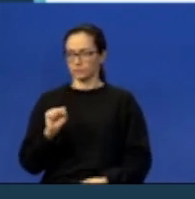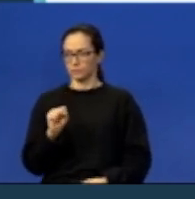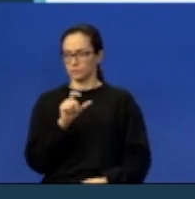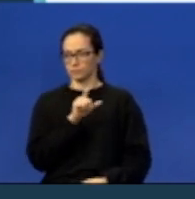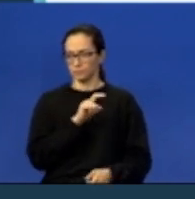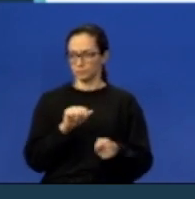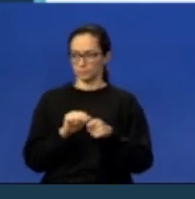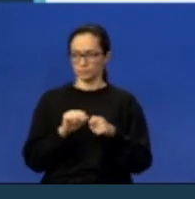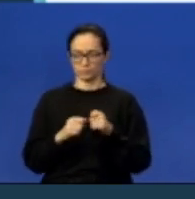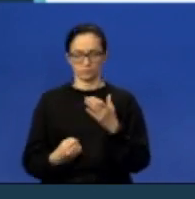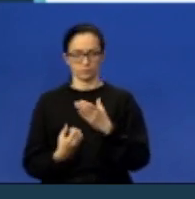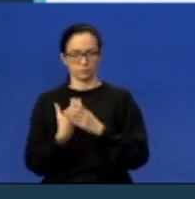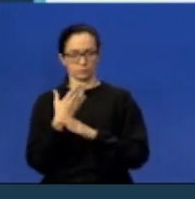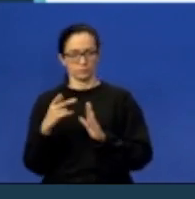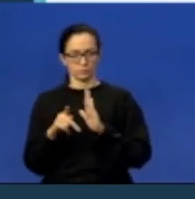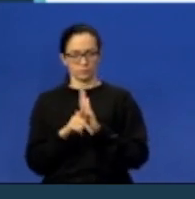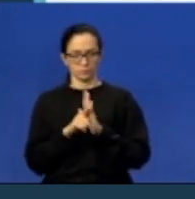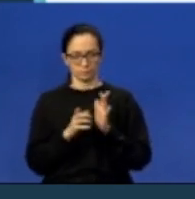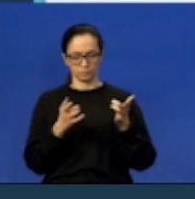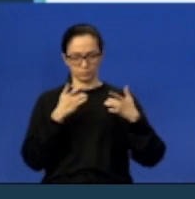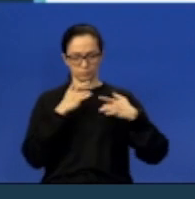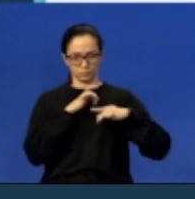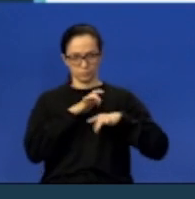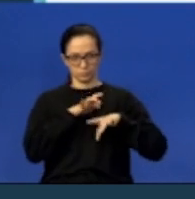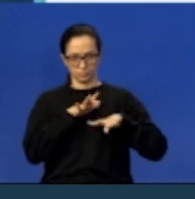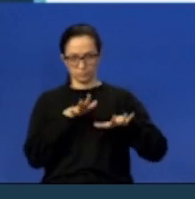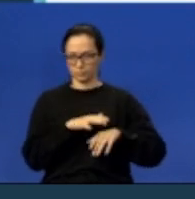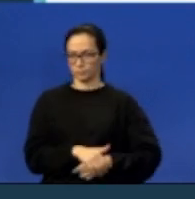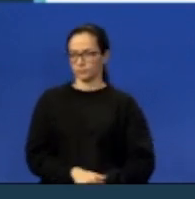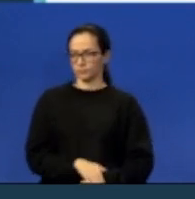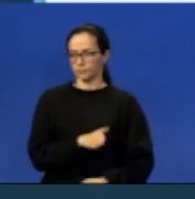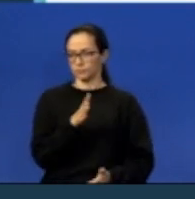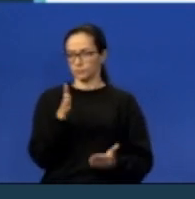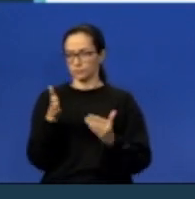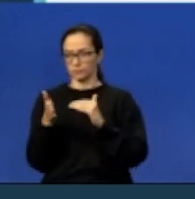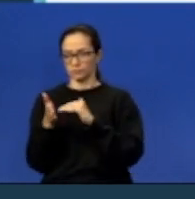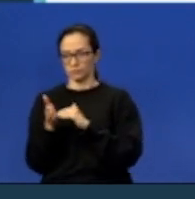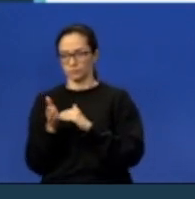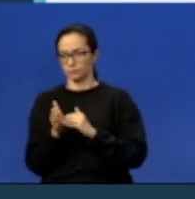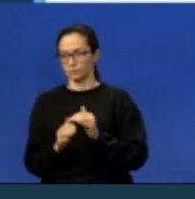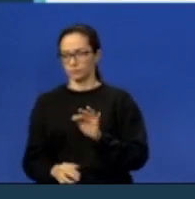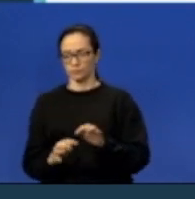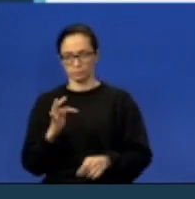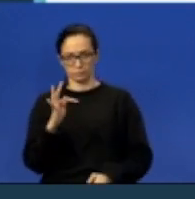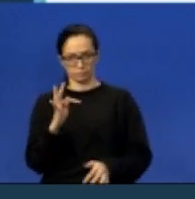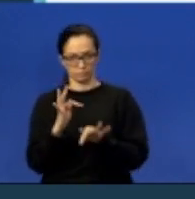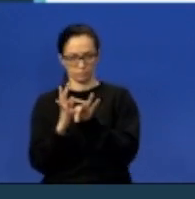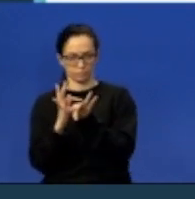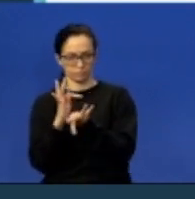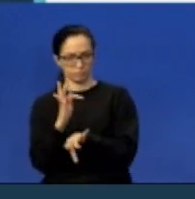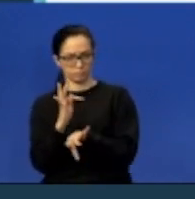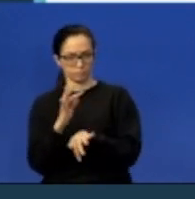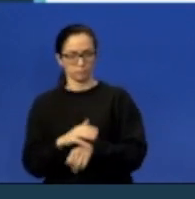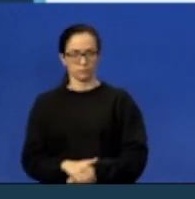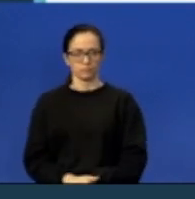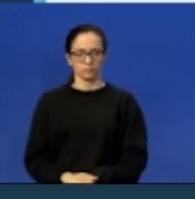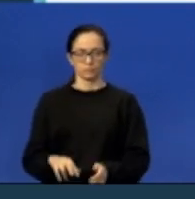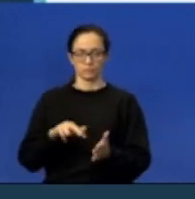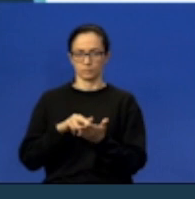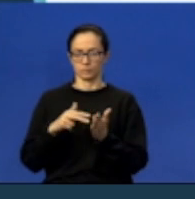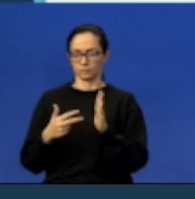despolarização ventricular, e o fim da onda T, que significa